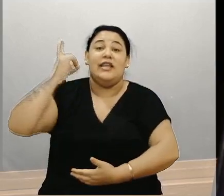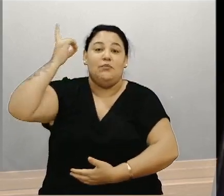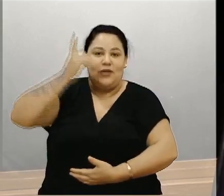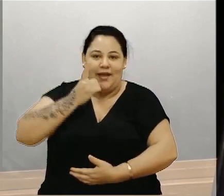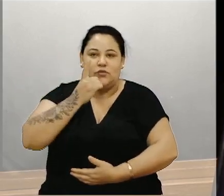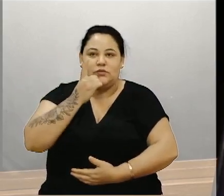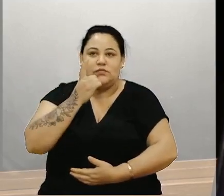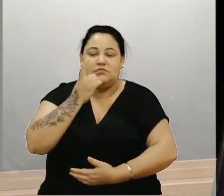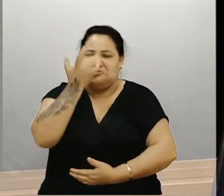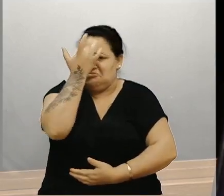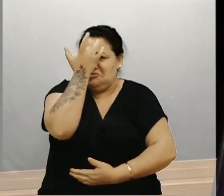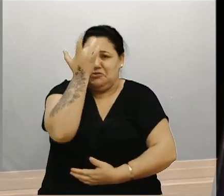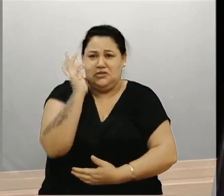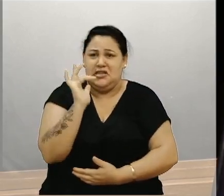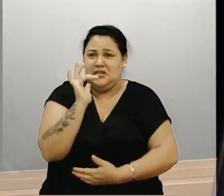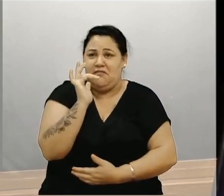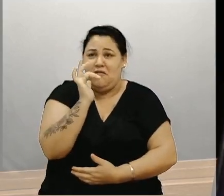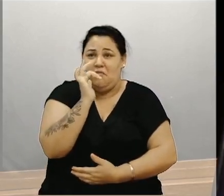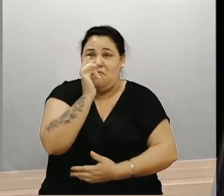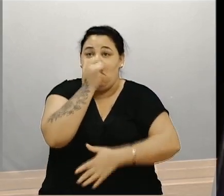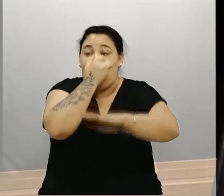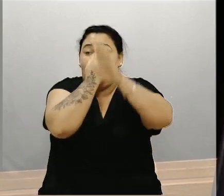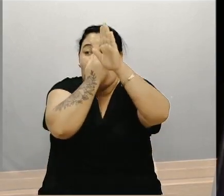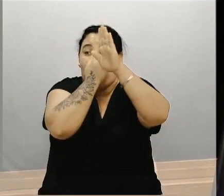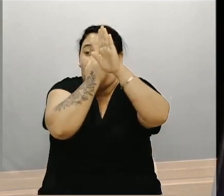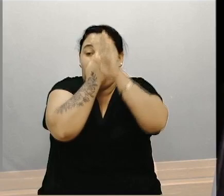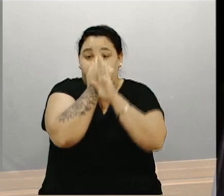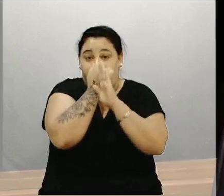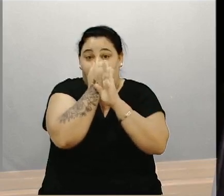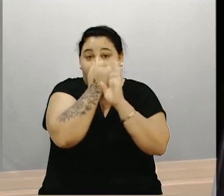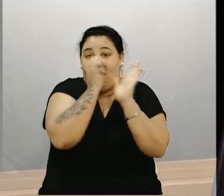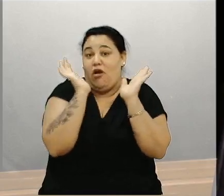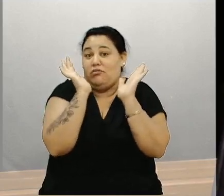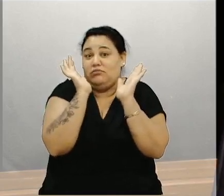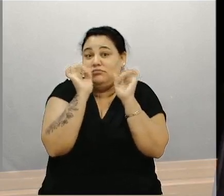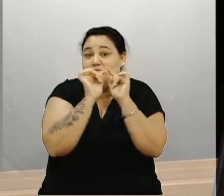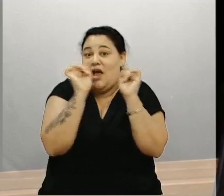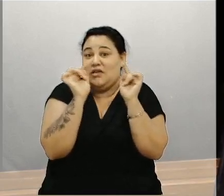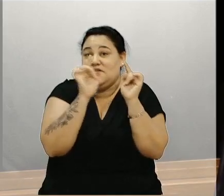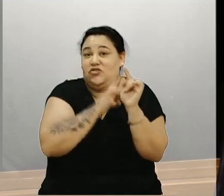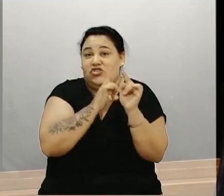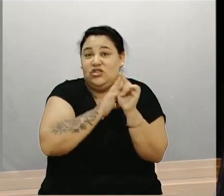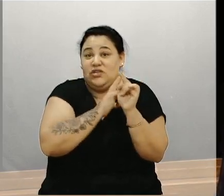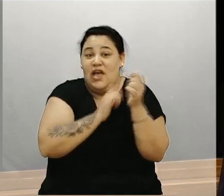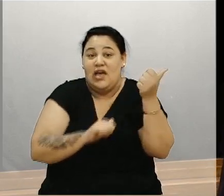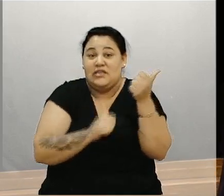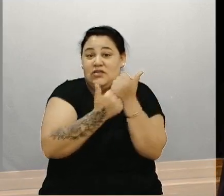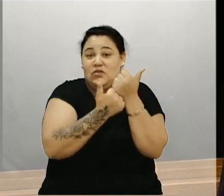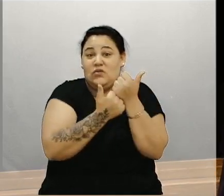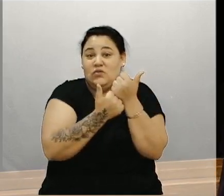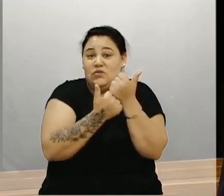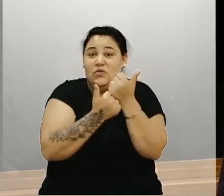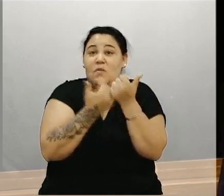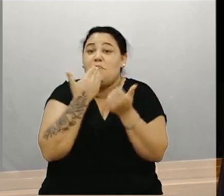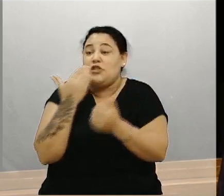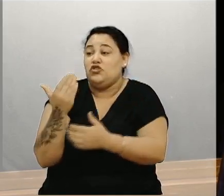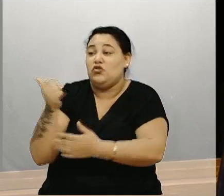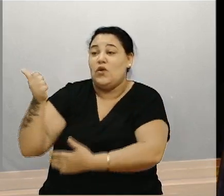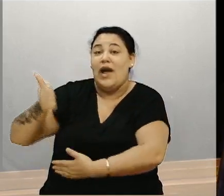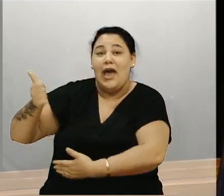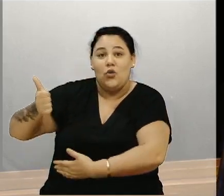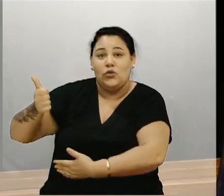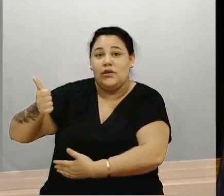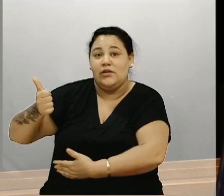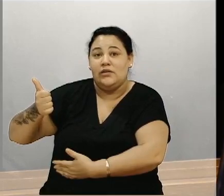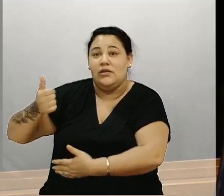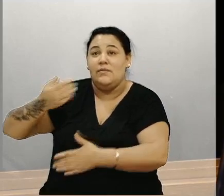ele, não sei se estava afogado, mas tinha assessor dele que estava pegando carona ou para ir nos